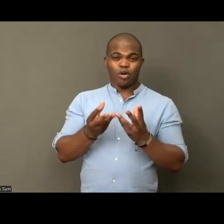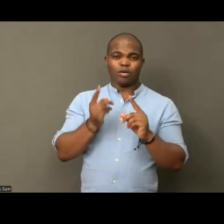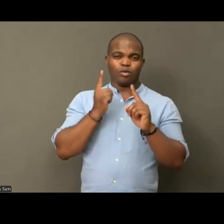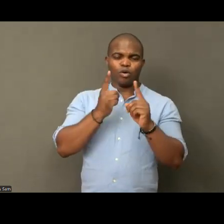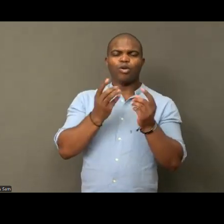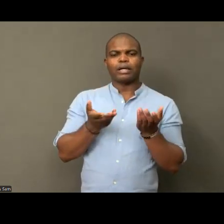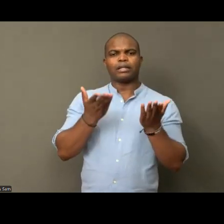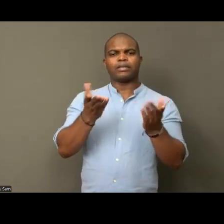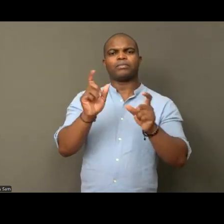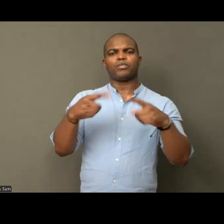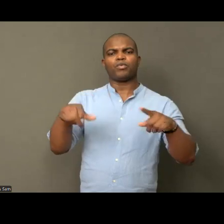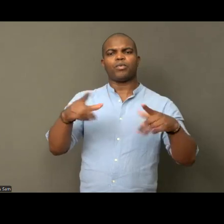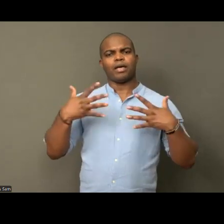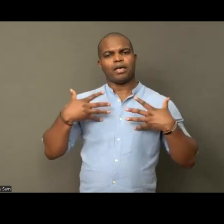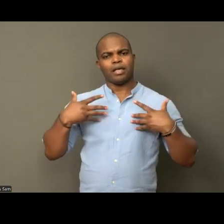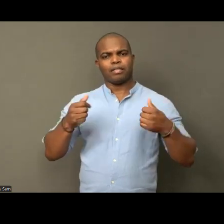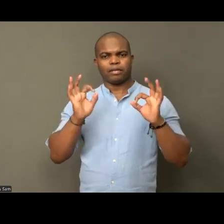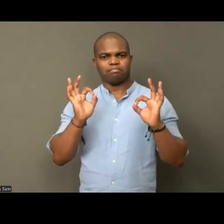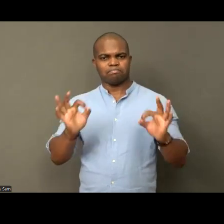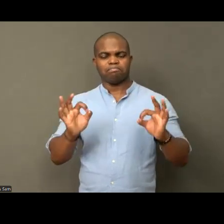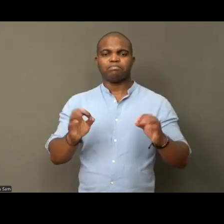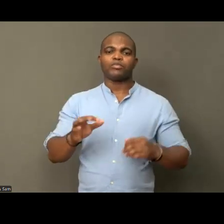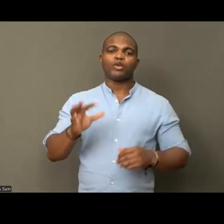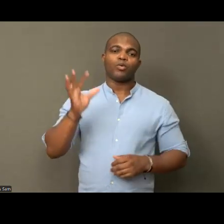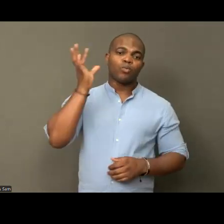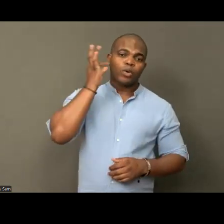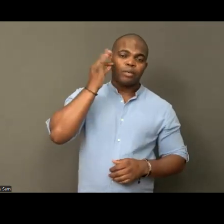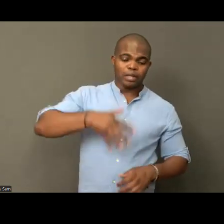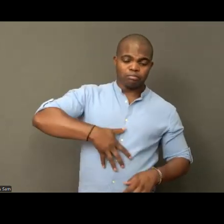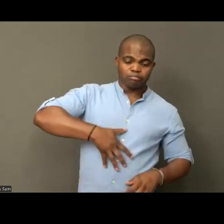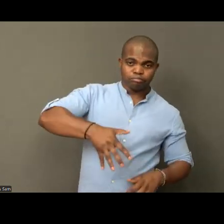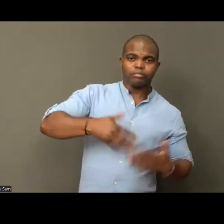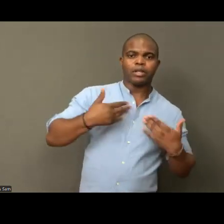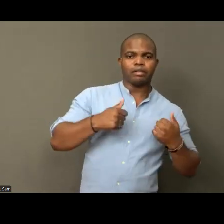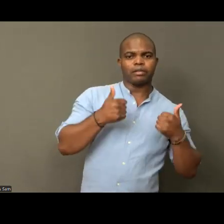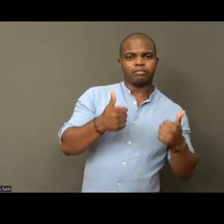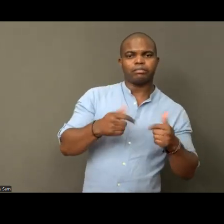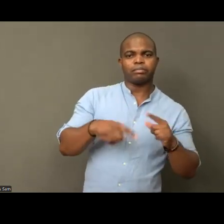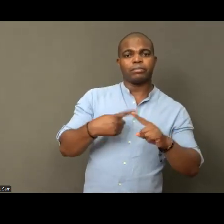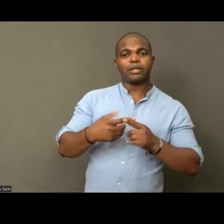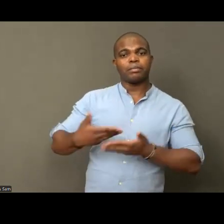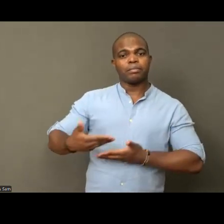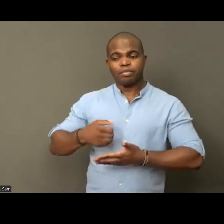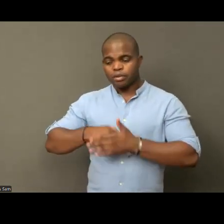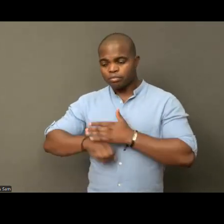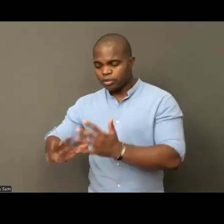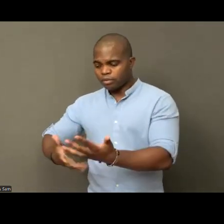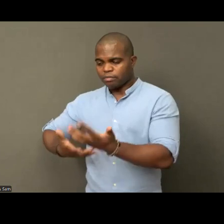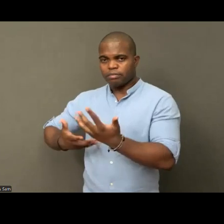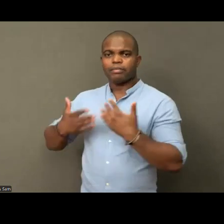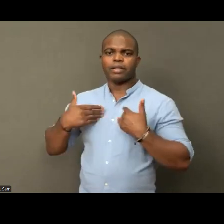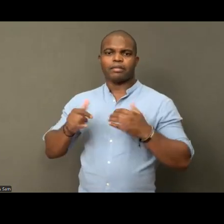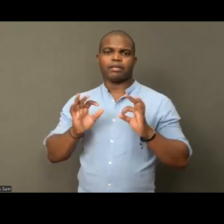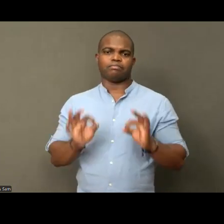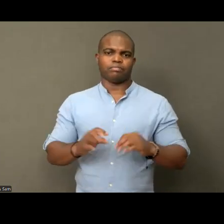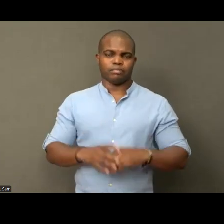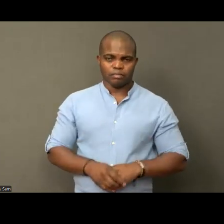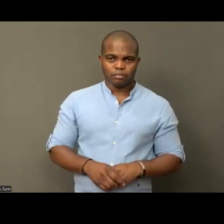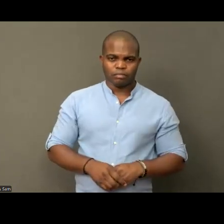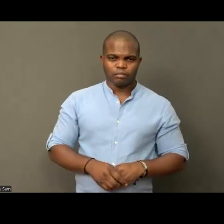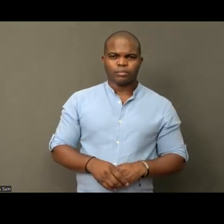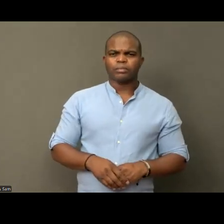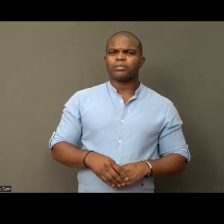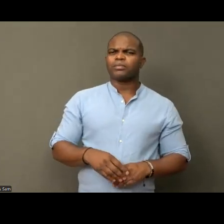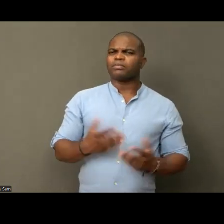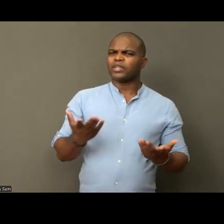Precisamos de parceiros, doadores e partes interessadas para unir os esforços dos países e das comunidades nas Américas para eliminar